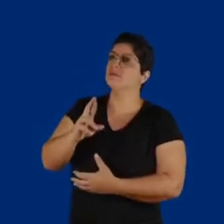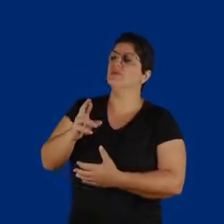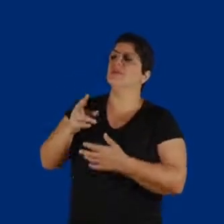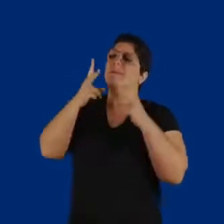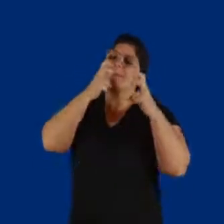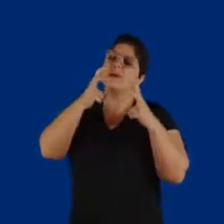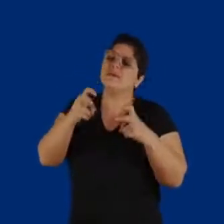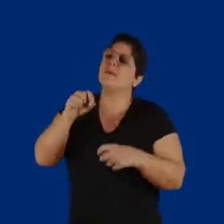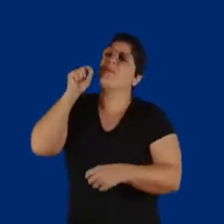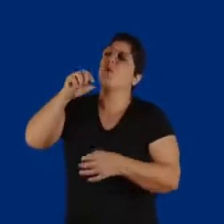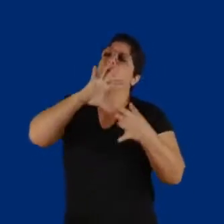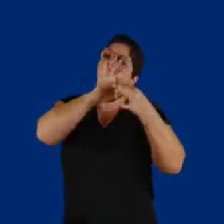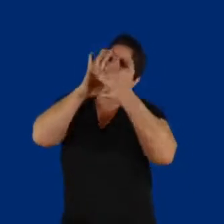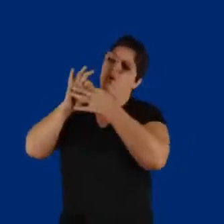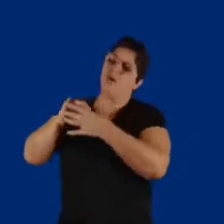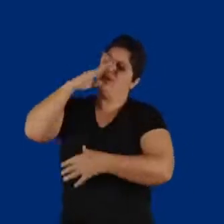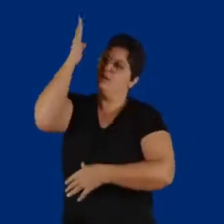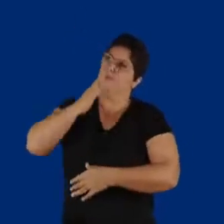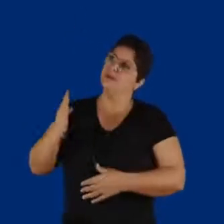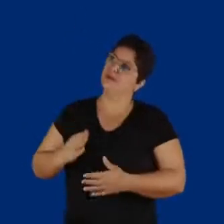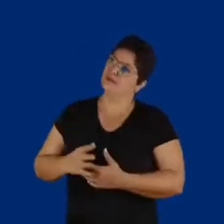brasileiro.